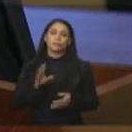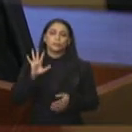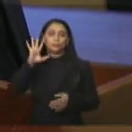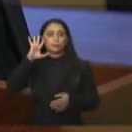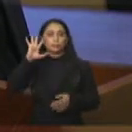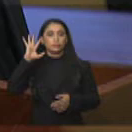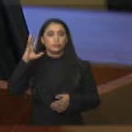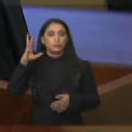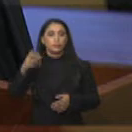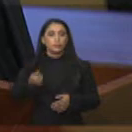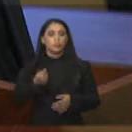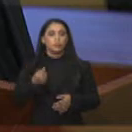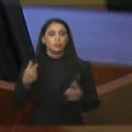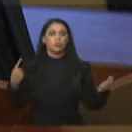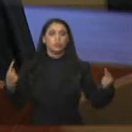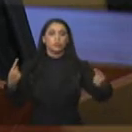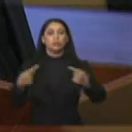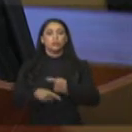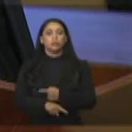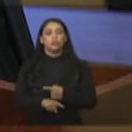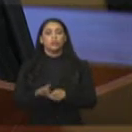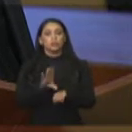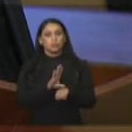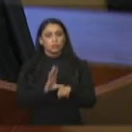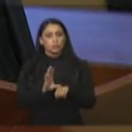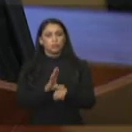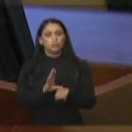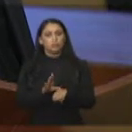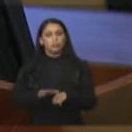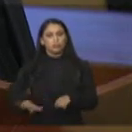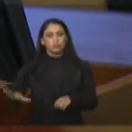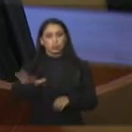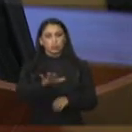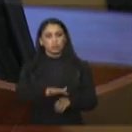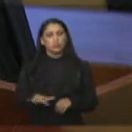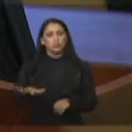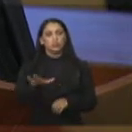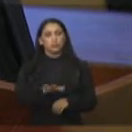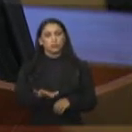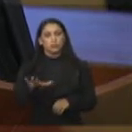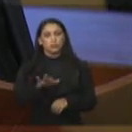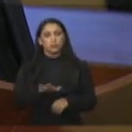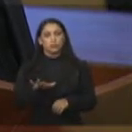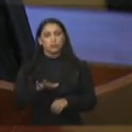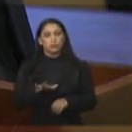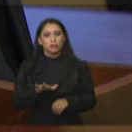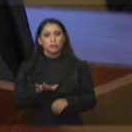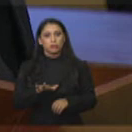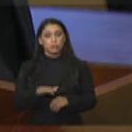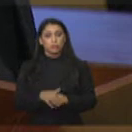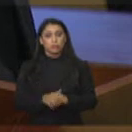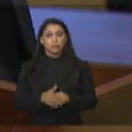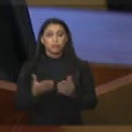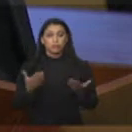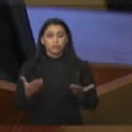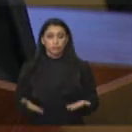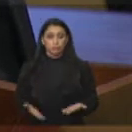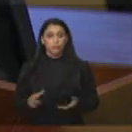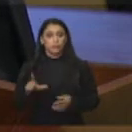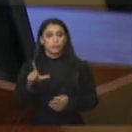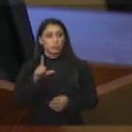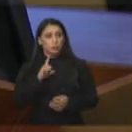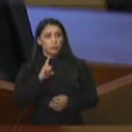resolver a controvérsia constitucional de forma geral, definitiva e imediata. No presente